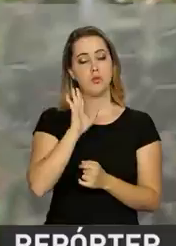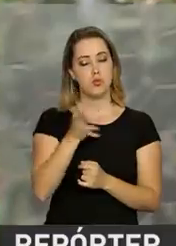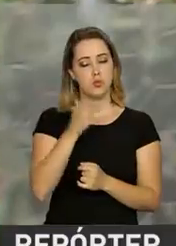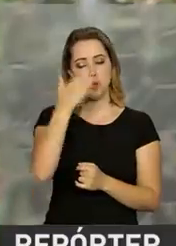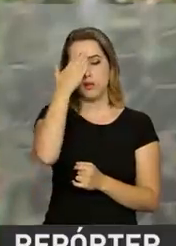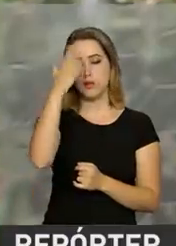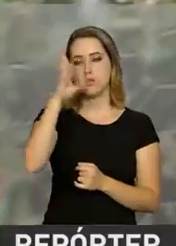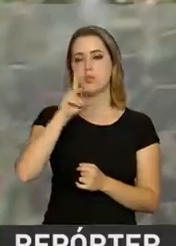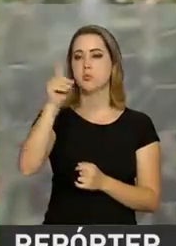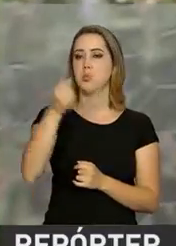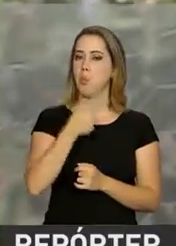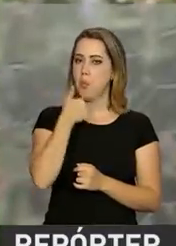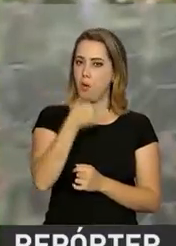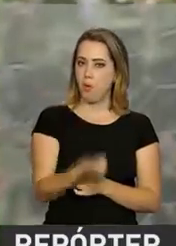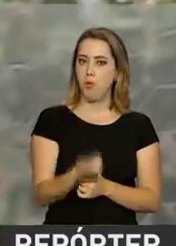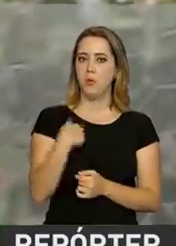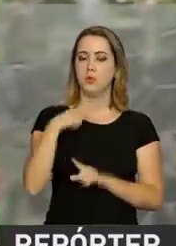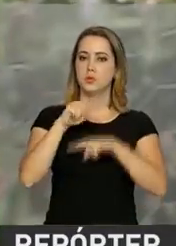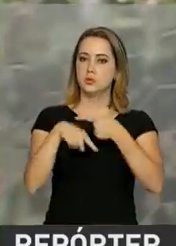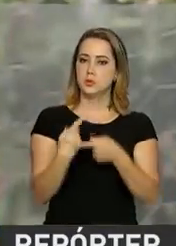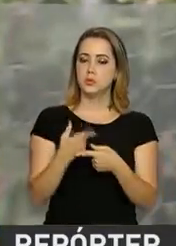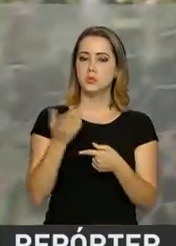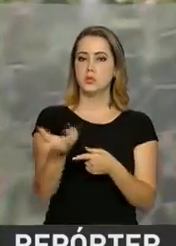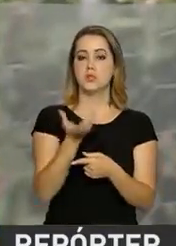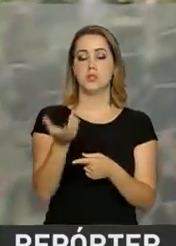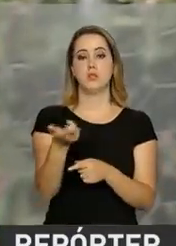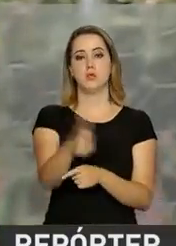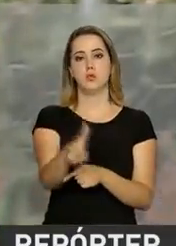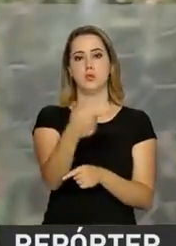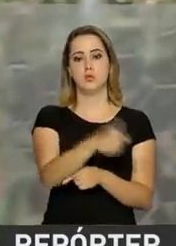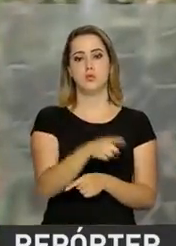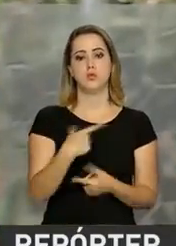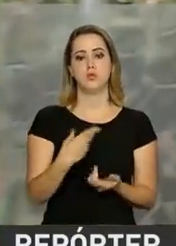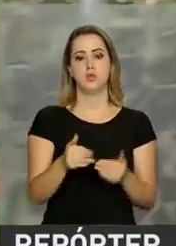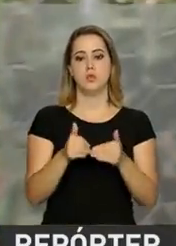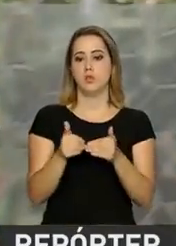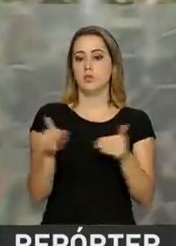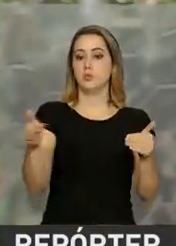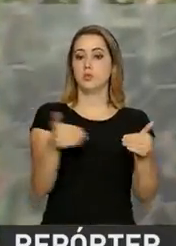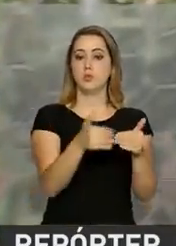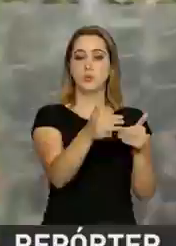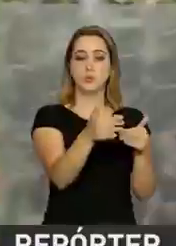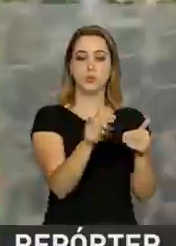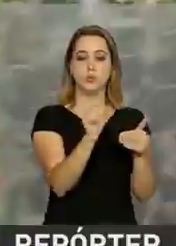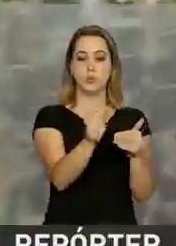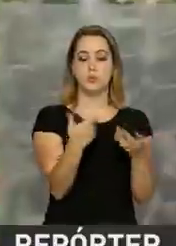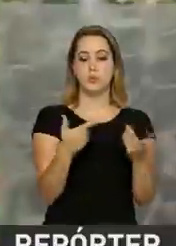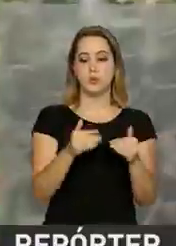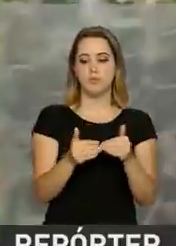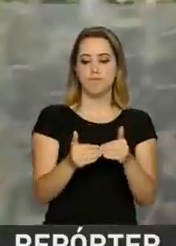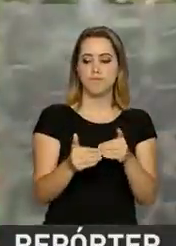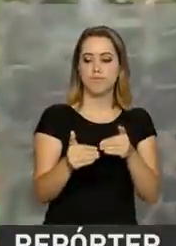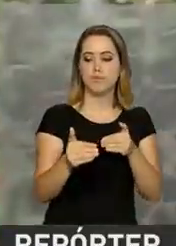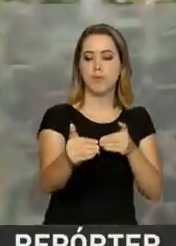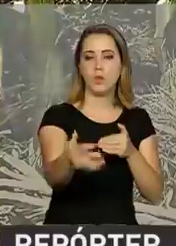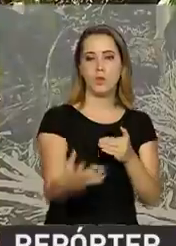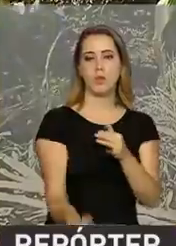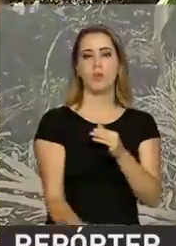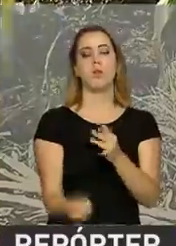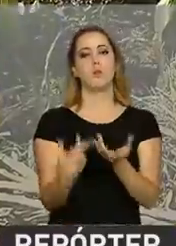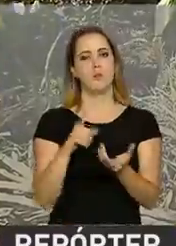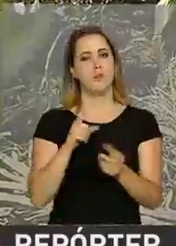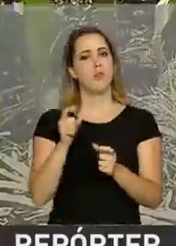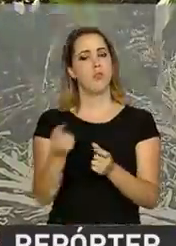Pretendo imprimir mais ainda, né? Como eu falei, eu pretendo aumentar o piquete para poder criar mais ainda.